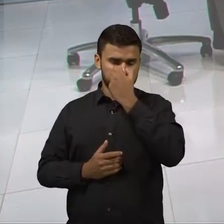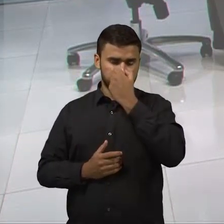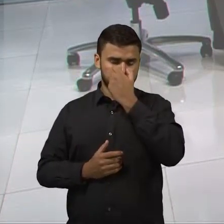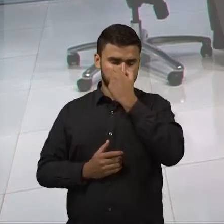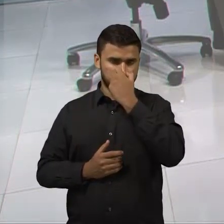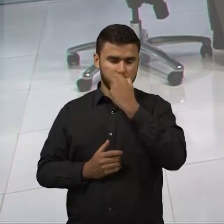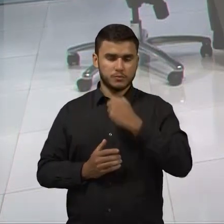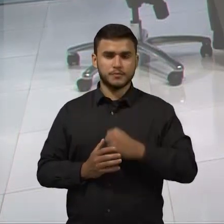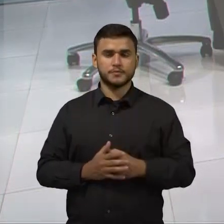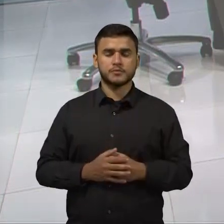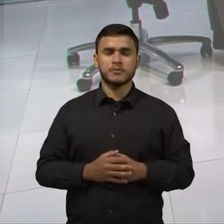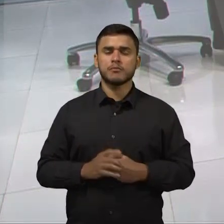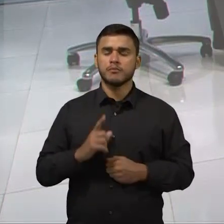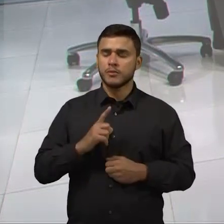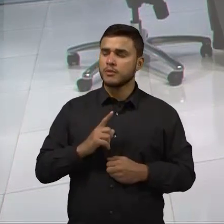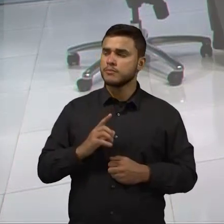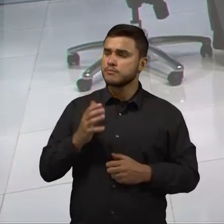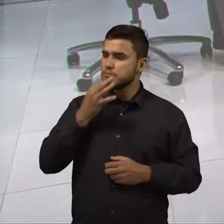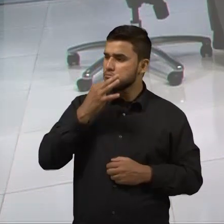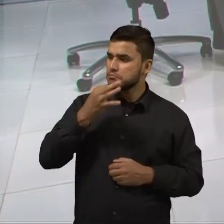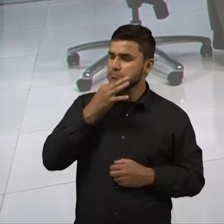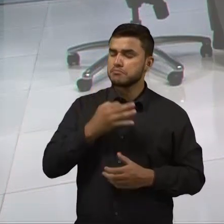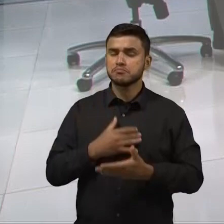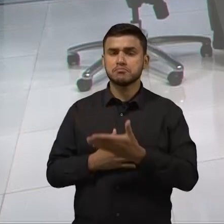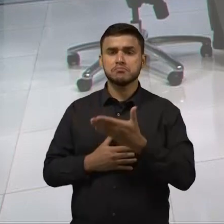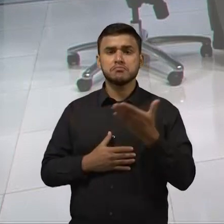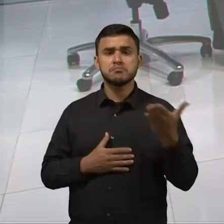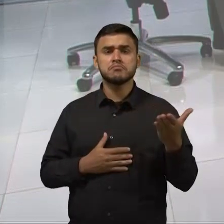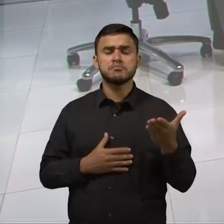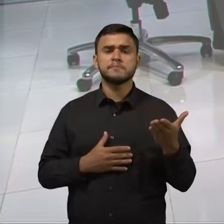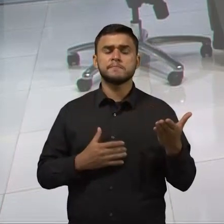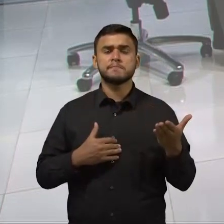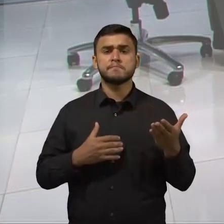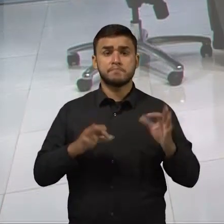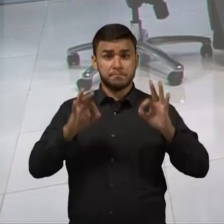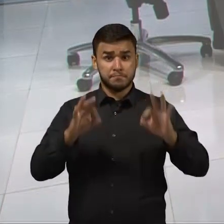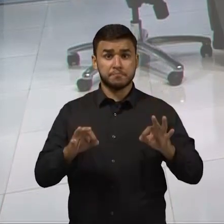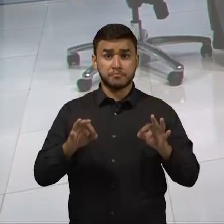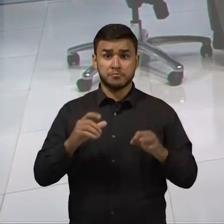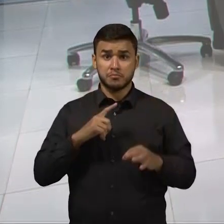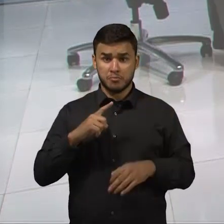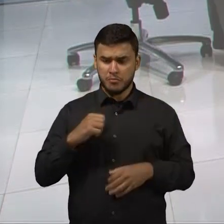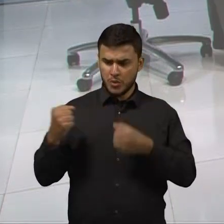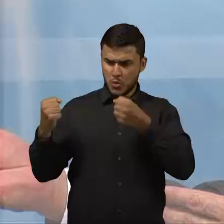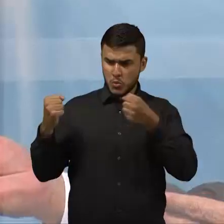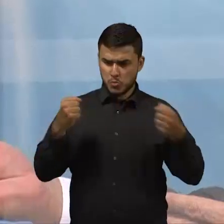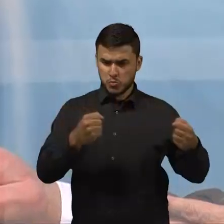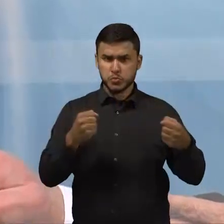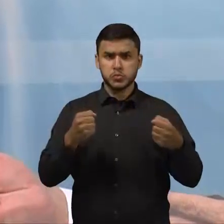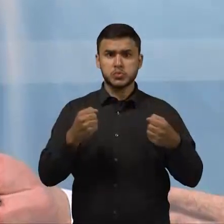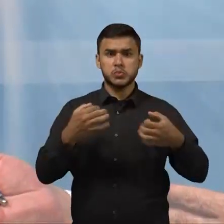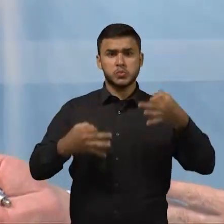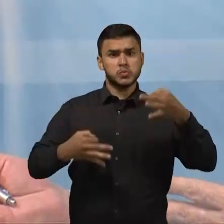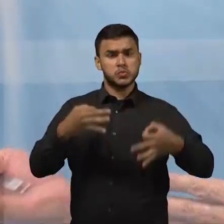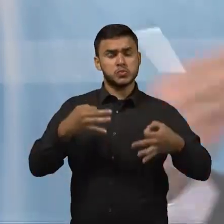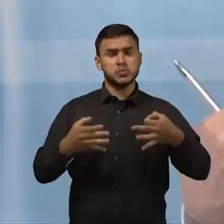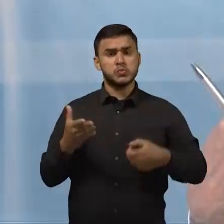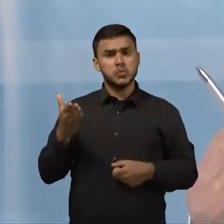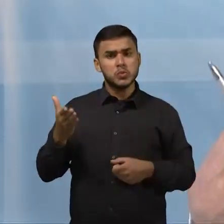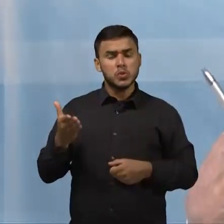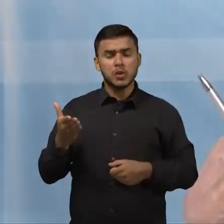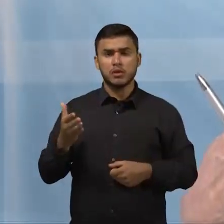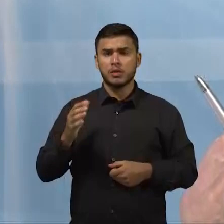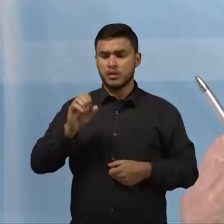falho sobre qualquer aspecto que se possa examinar, não se espera de uma Corte Constitucional, da Suprema Corte Constitucional, que